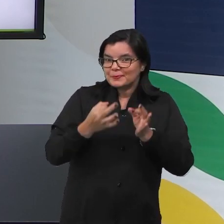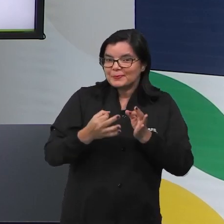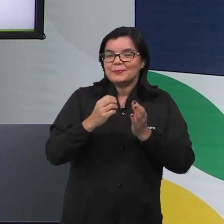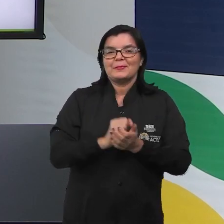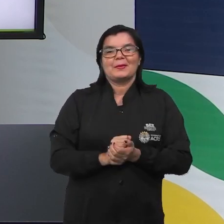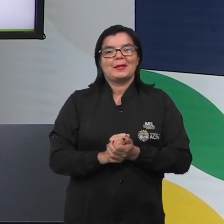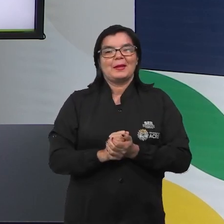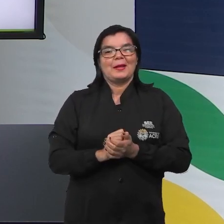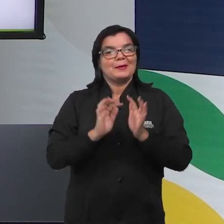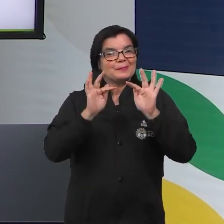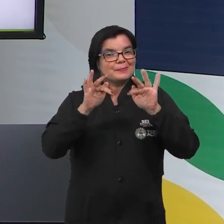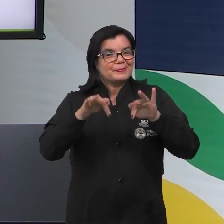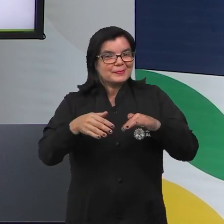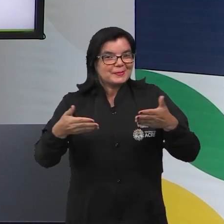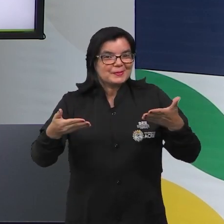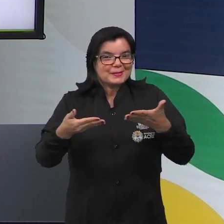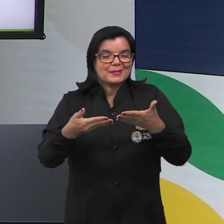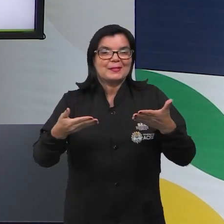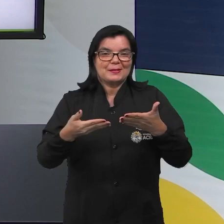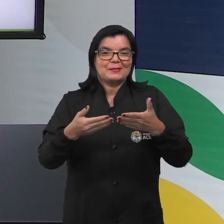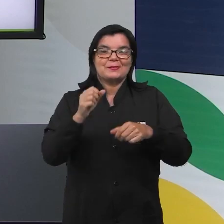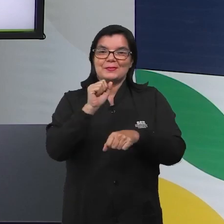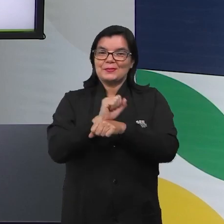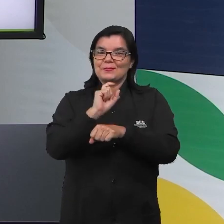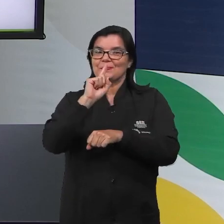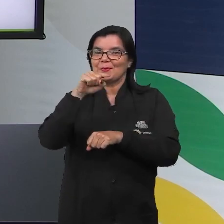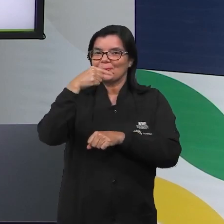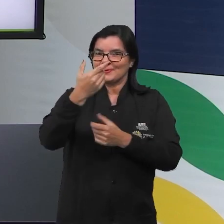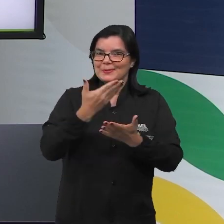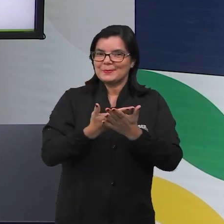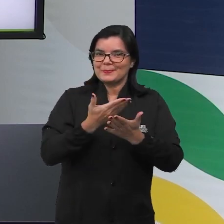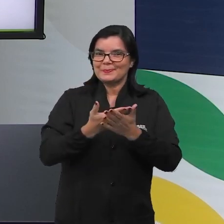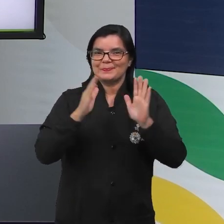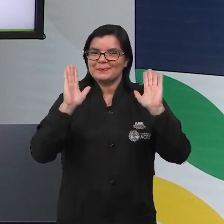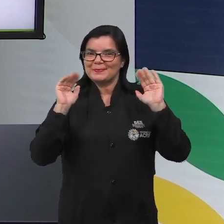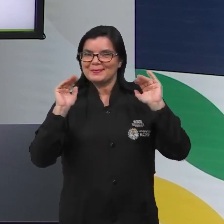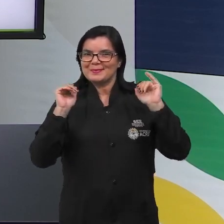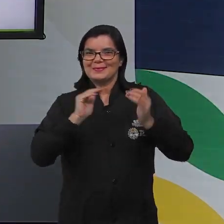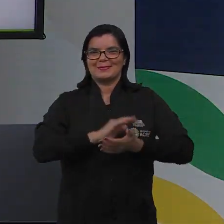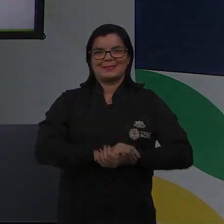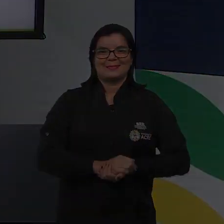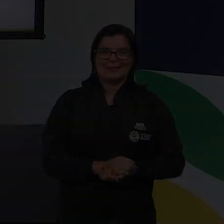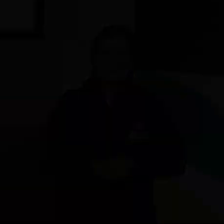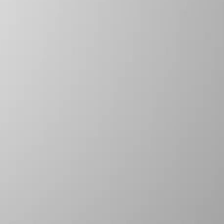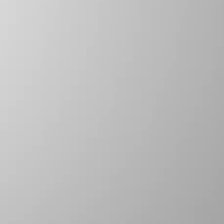A nossa aula fica por aqui. Eu te vejo na próxima. Tchau!